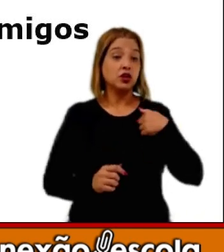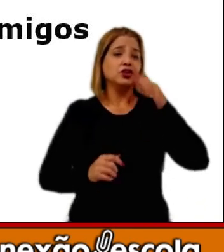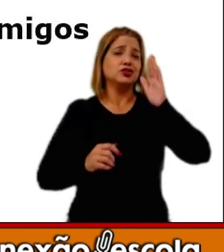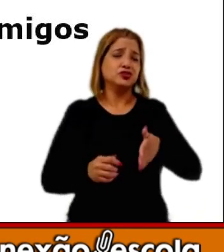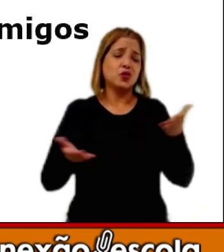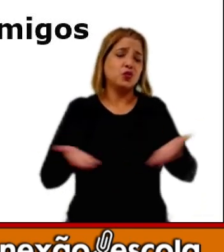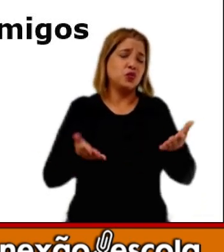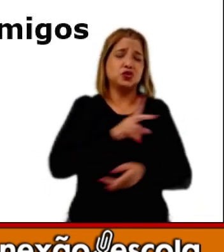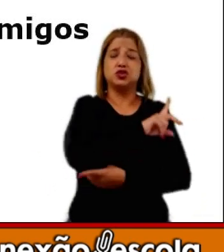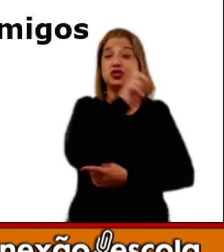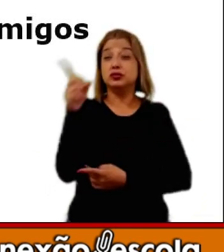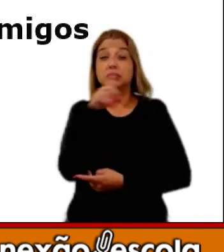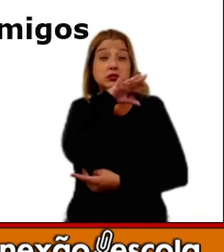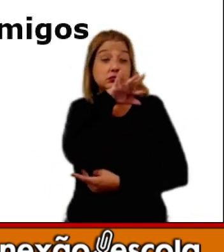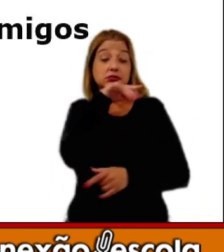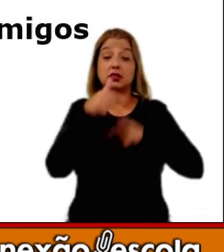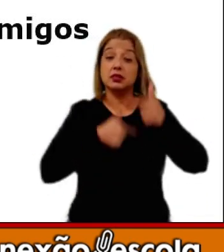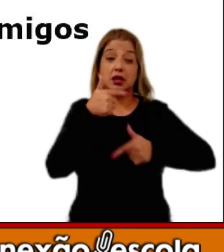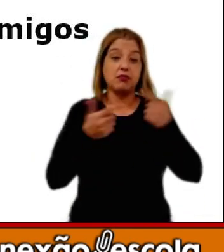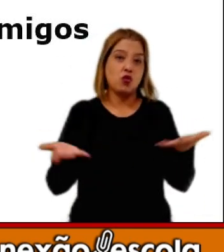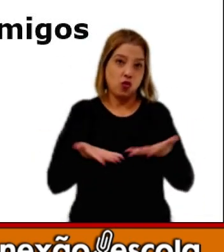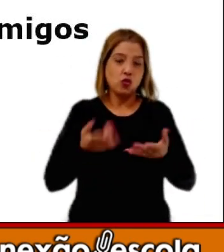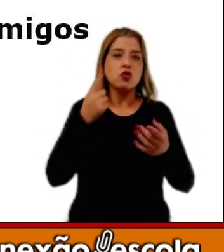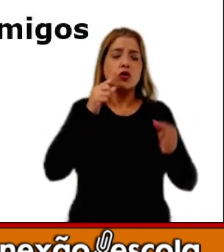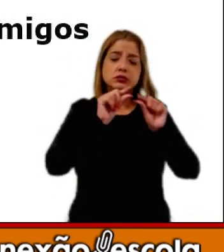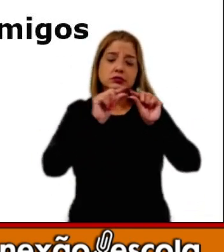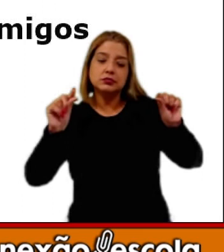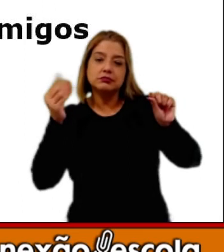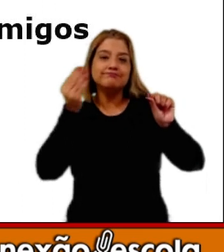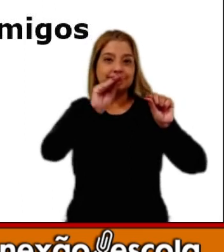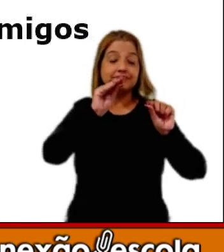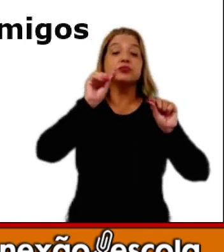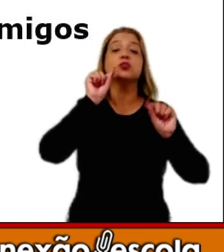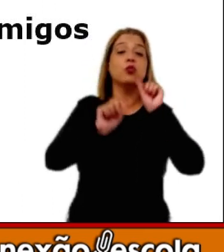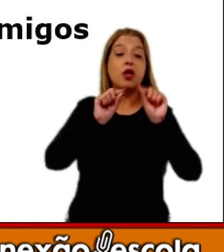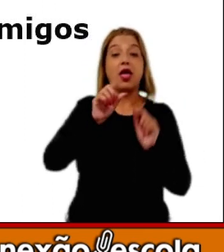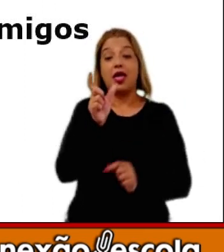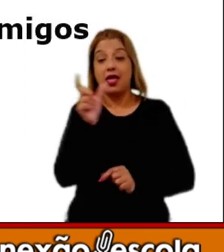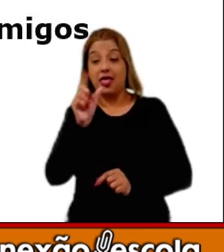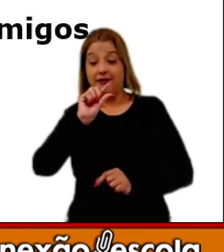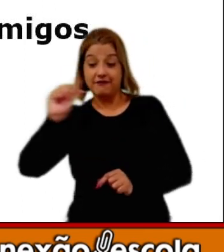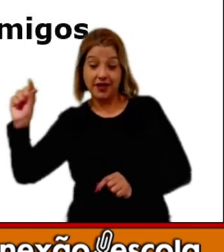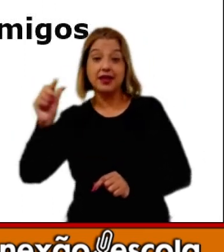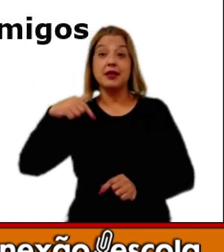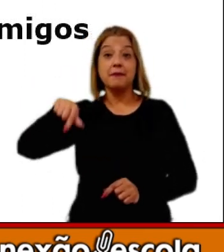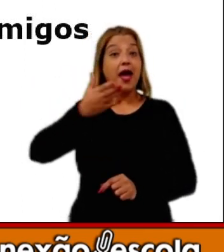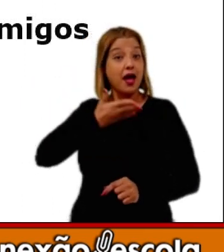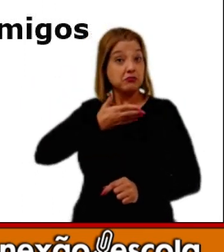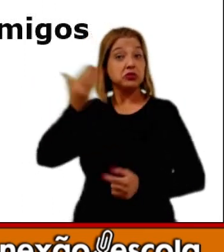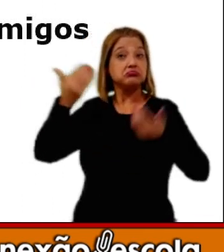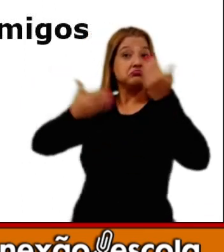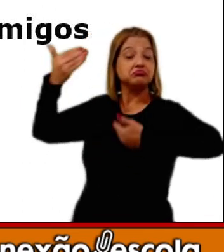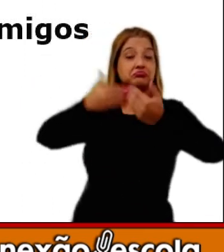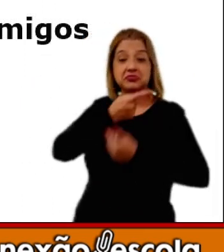tive um dia ruim no trabalho hoje aí nós temos o espaço mais Friends came to Visit me meus amigos vieram me visitar